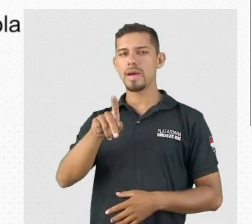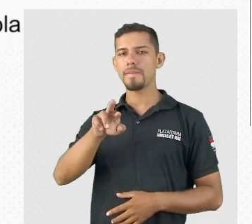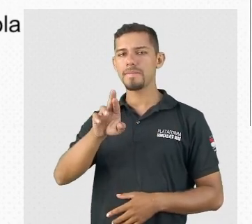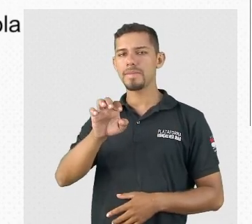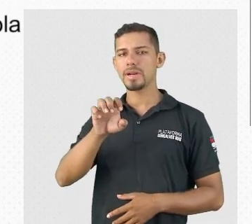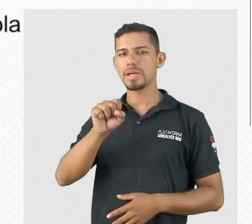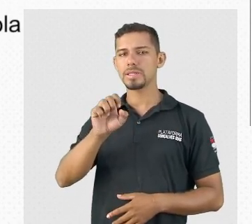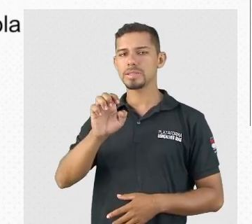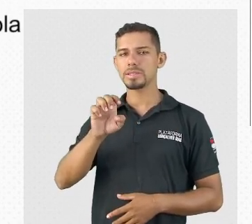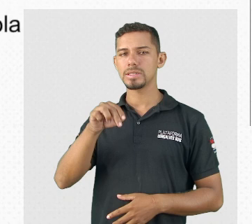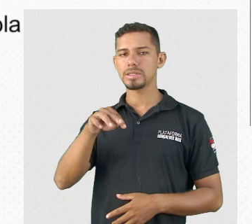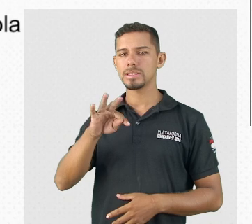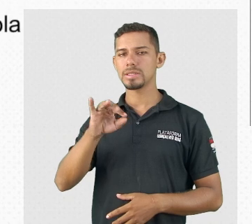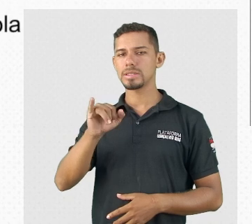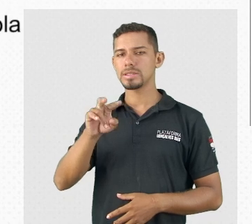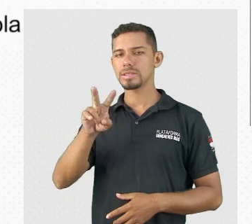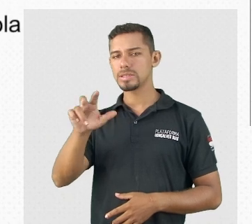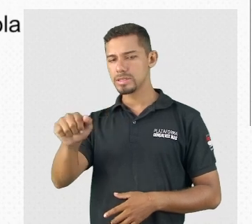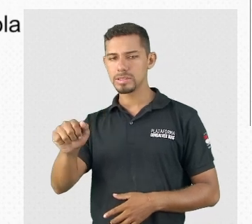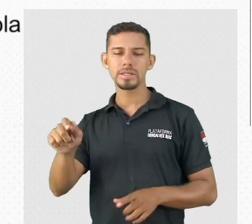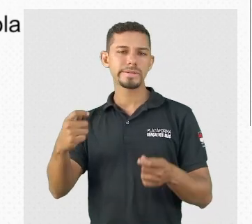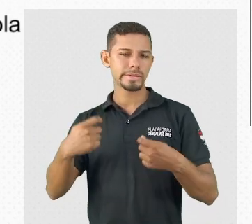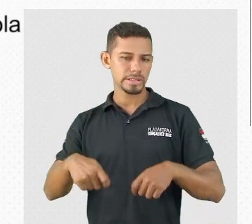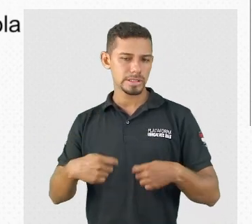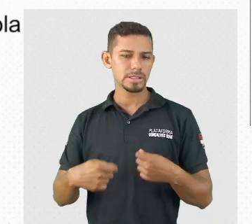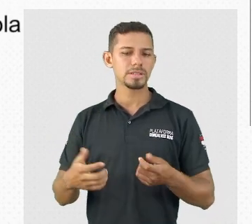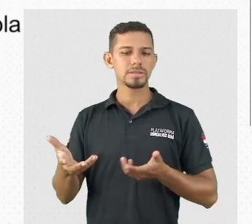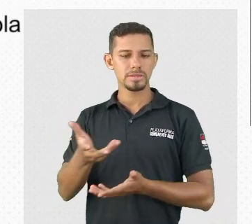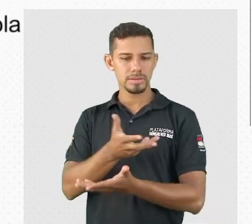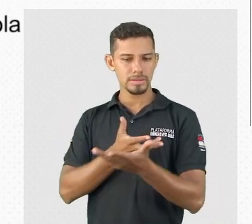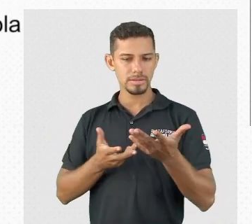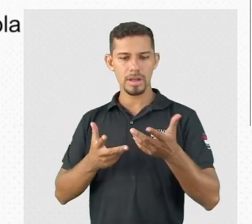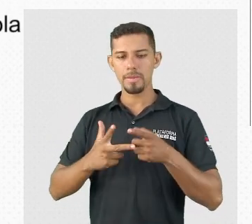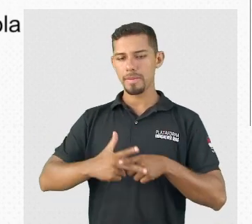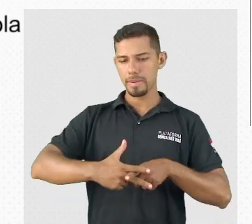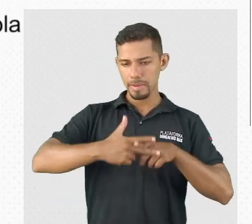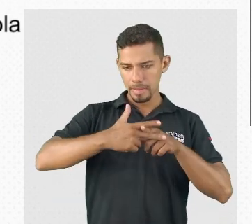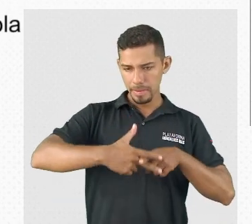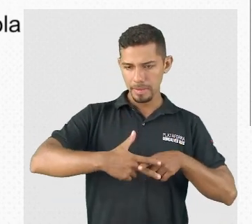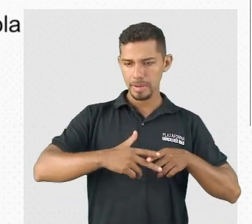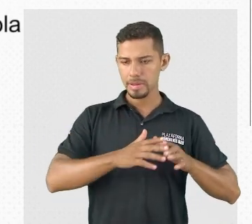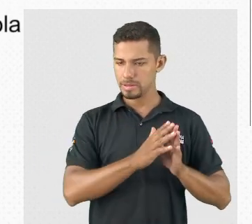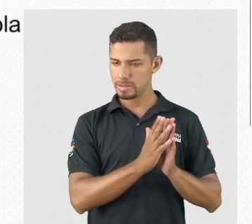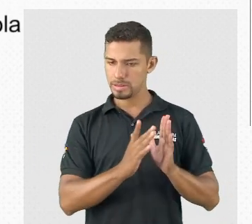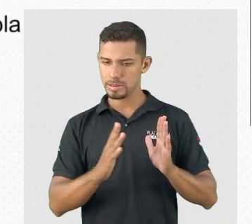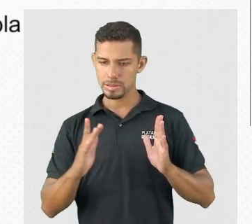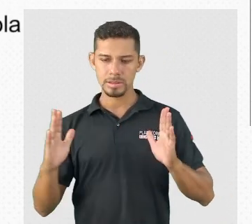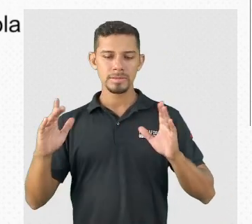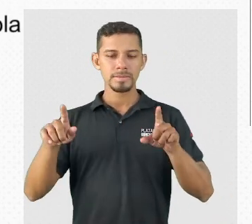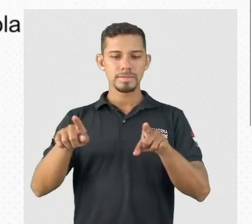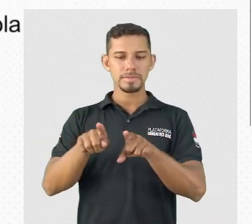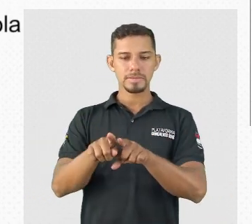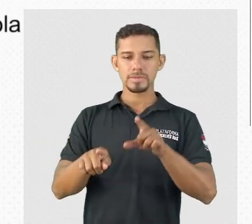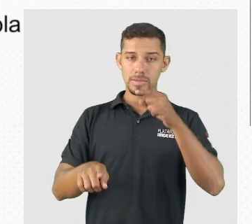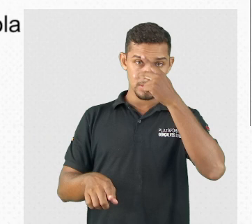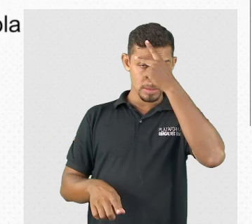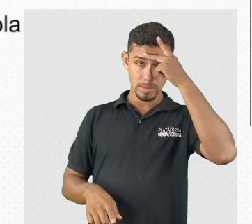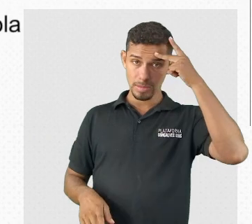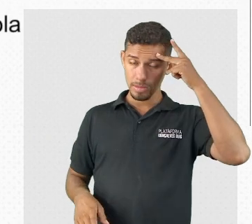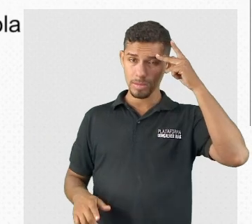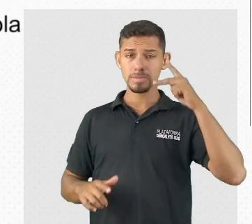essa democracia, ela precisa ali de uma série de mecanismos que façam com que as pessoas